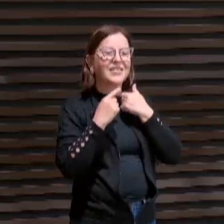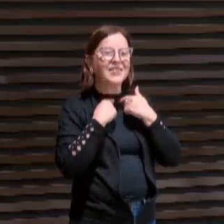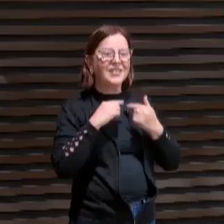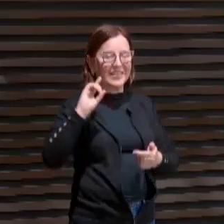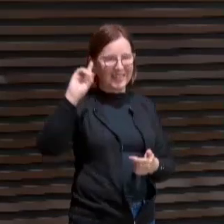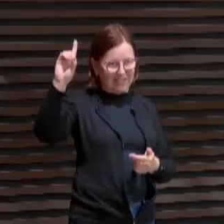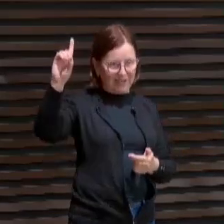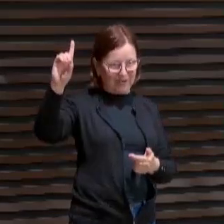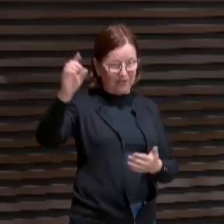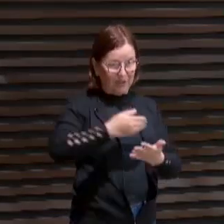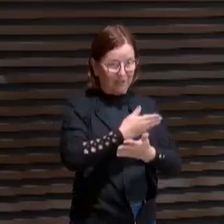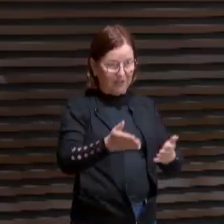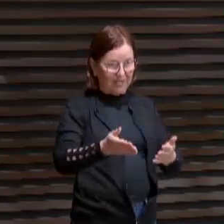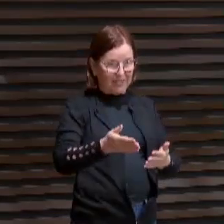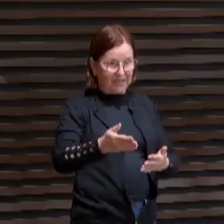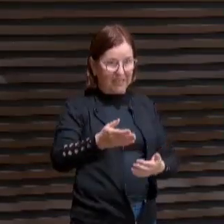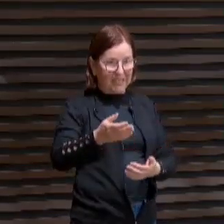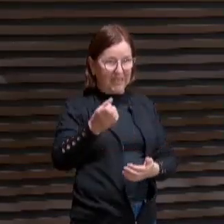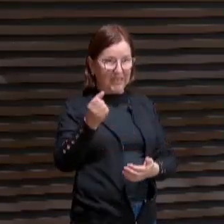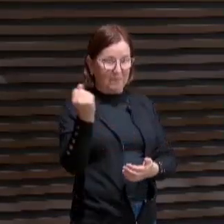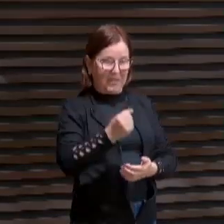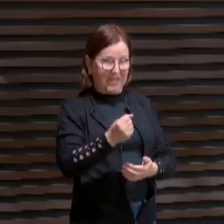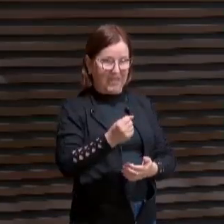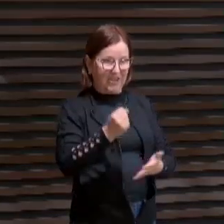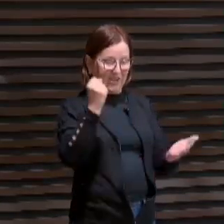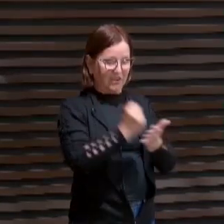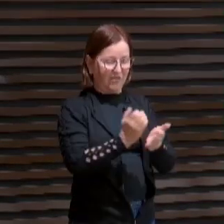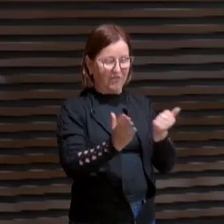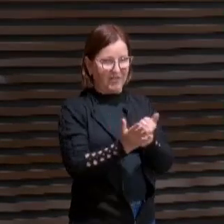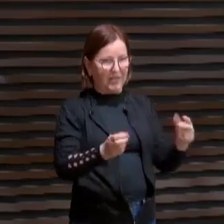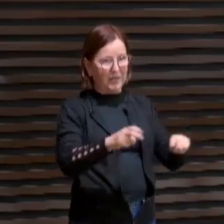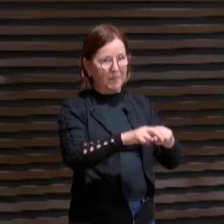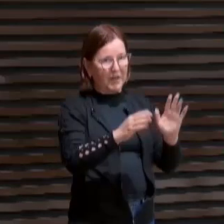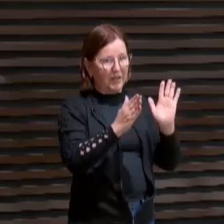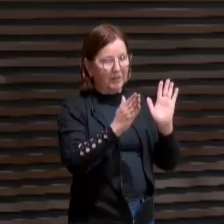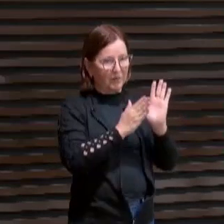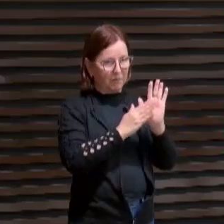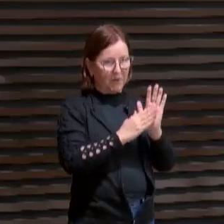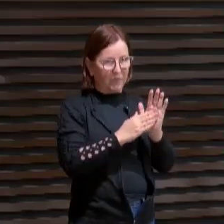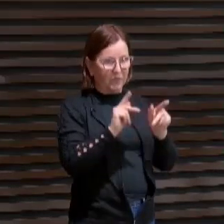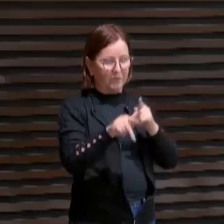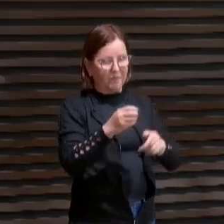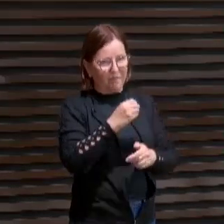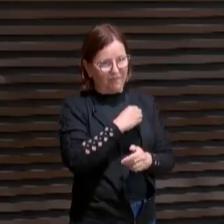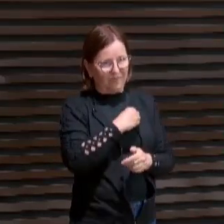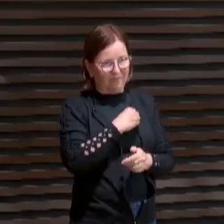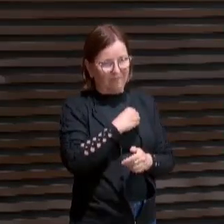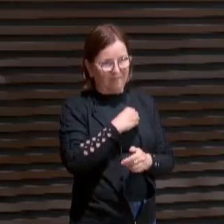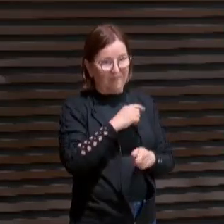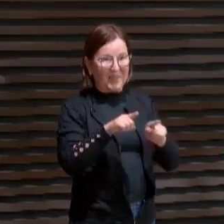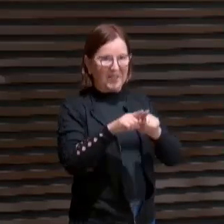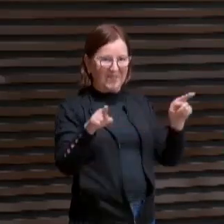o matastes, crucificando-o por mãos de iníquos. Ao qual, porém,